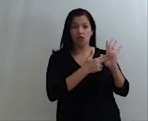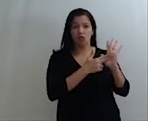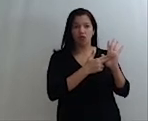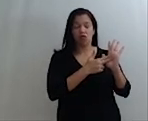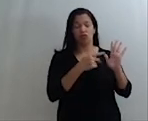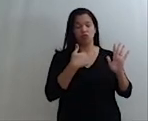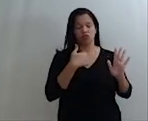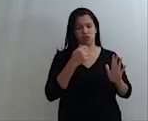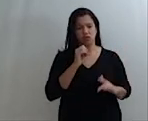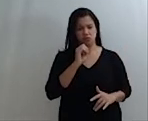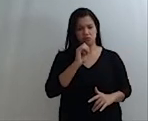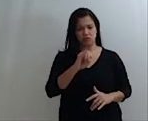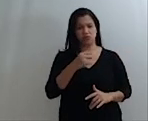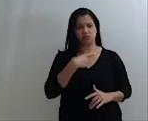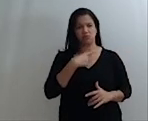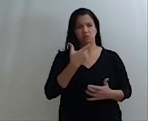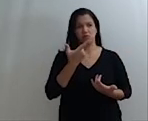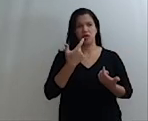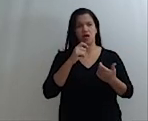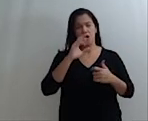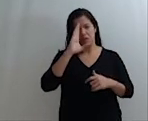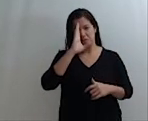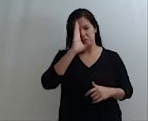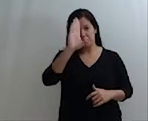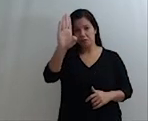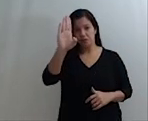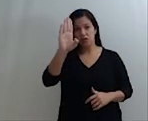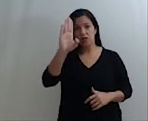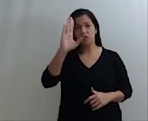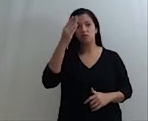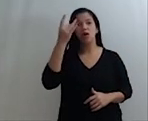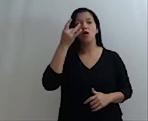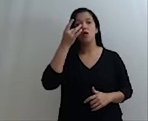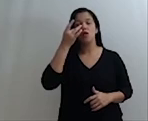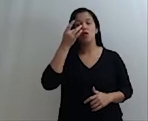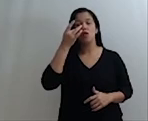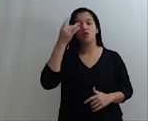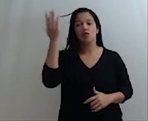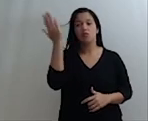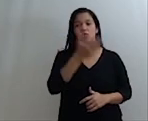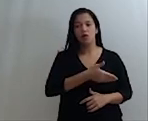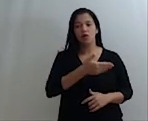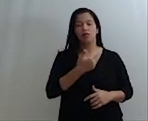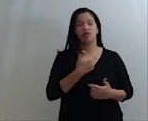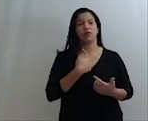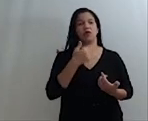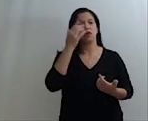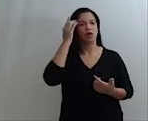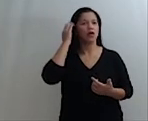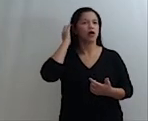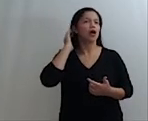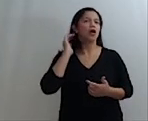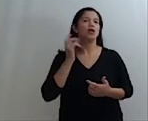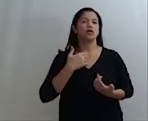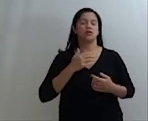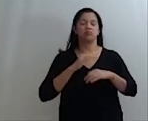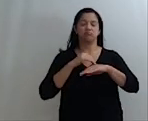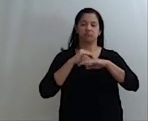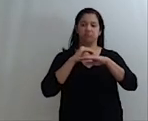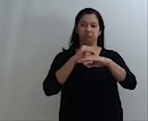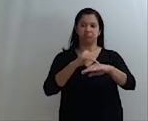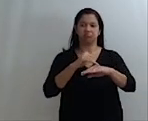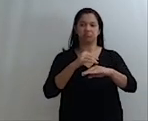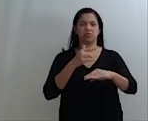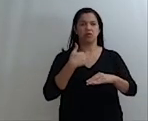crimes até pelo nosso apego como ressaltado pela D Dora à prova oral